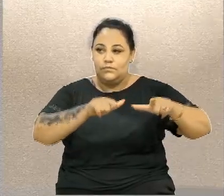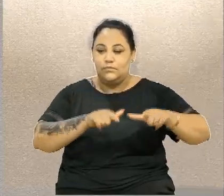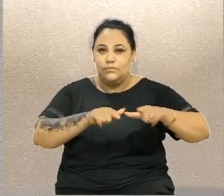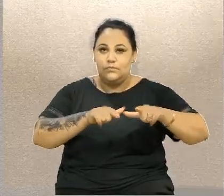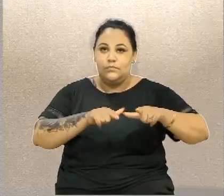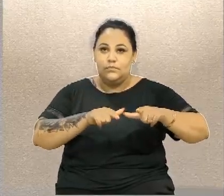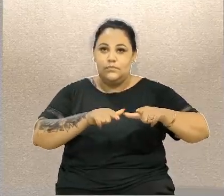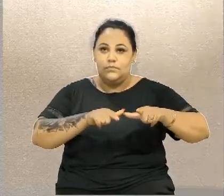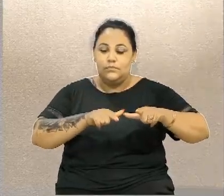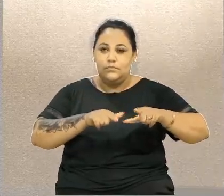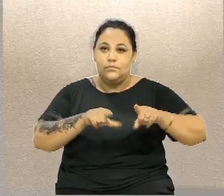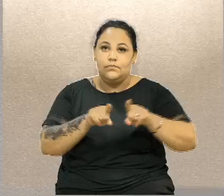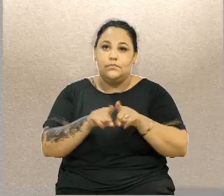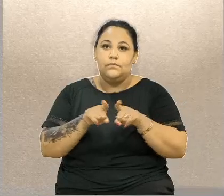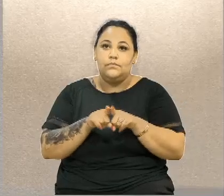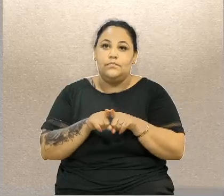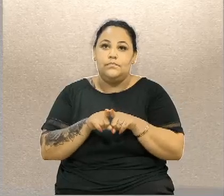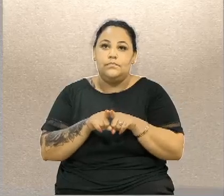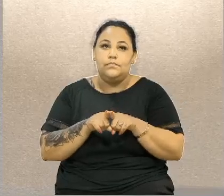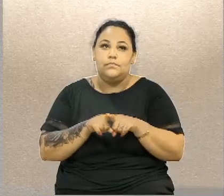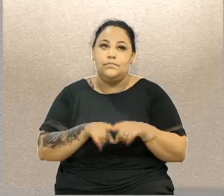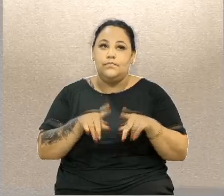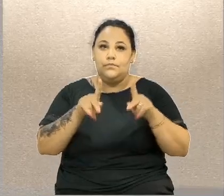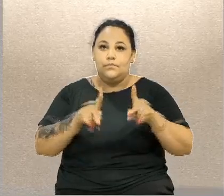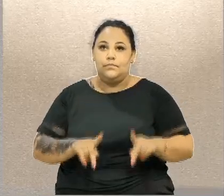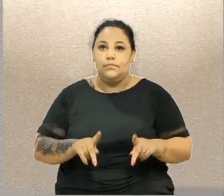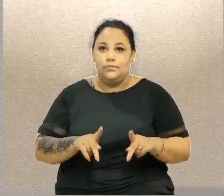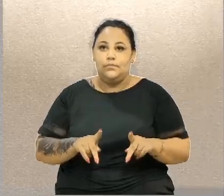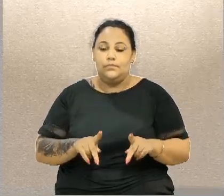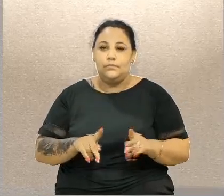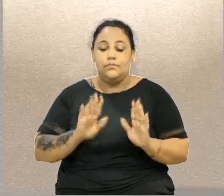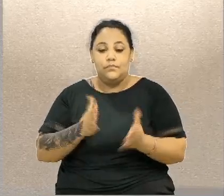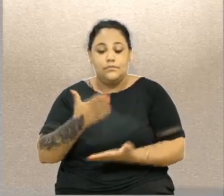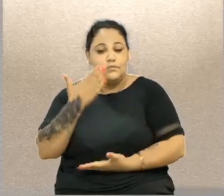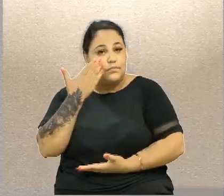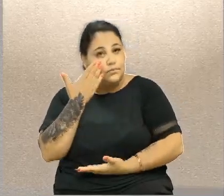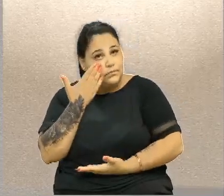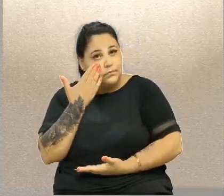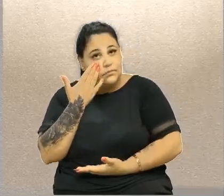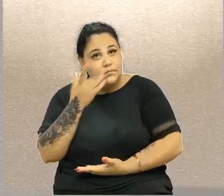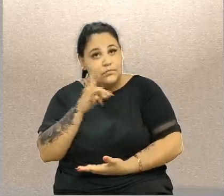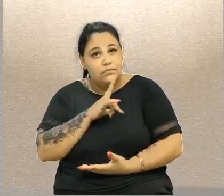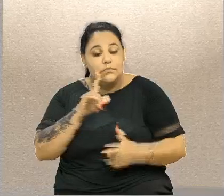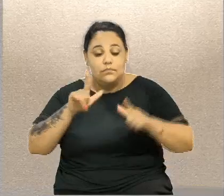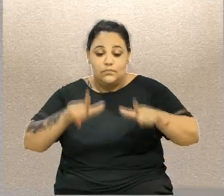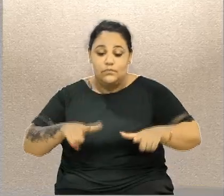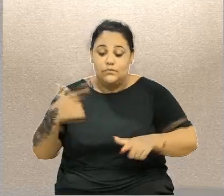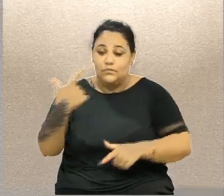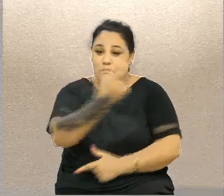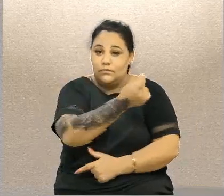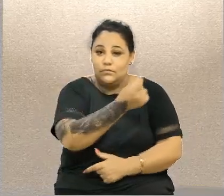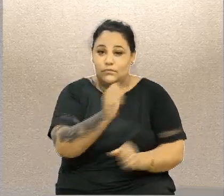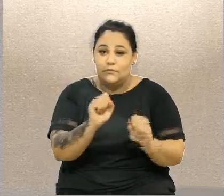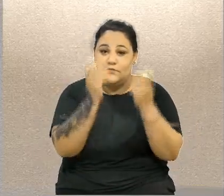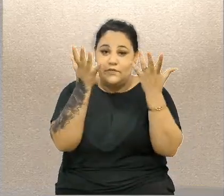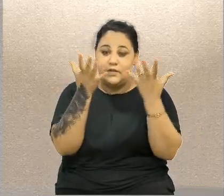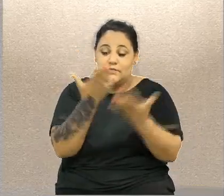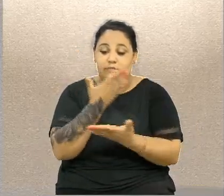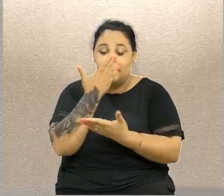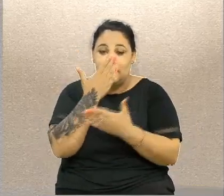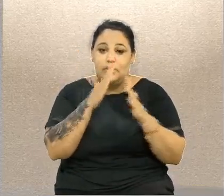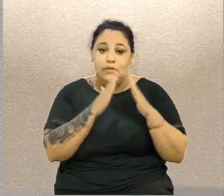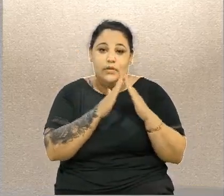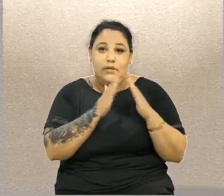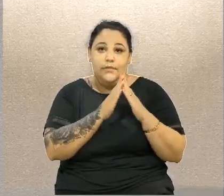a atuação dessas pessoas que daí sabem que tem o lugar, estão saindo de uma festa, que estão fazendo que nem na frente da casa